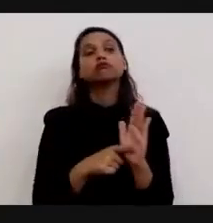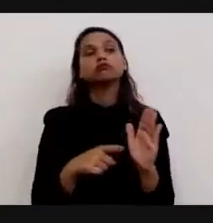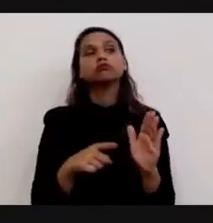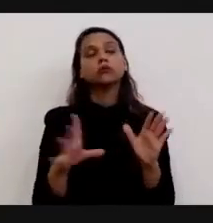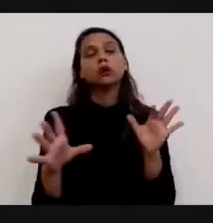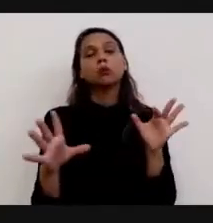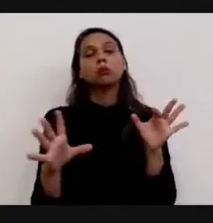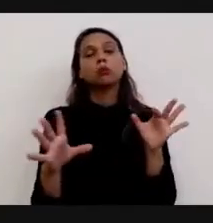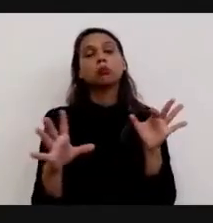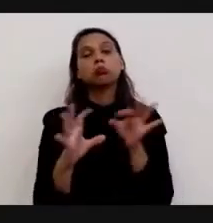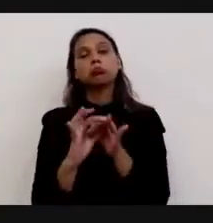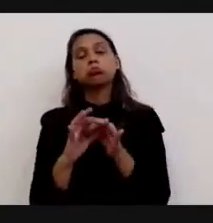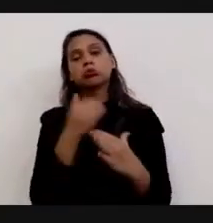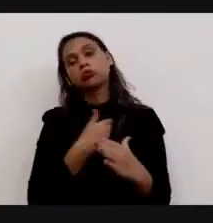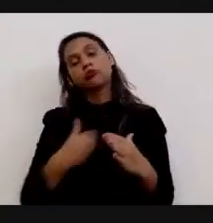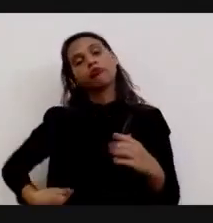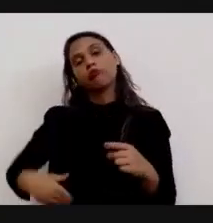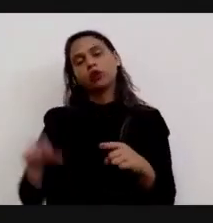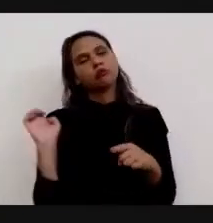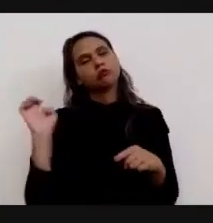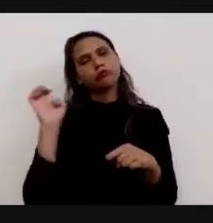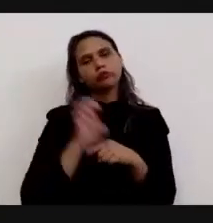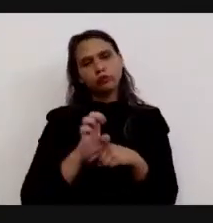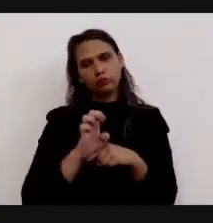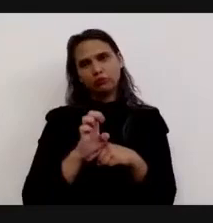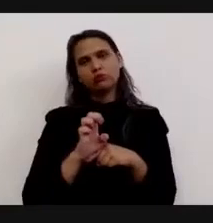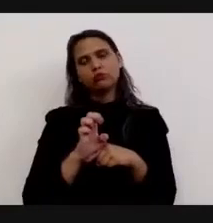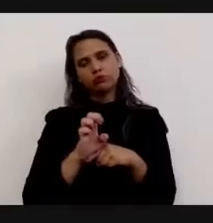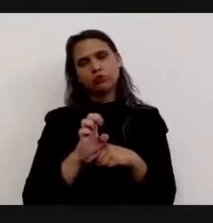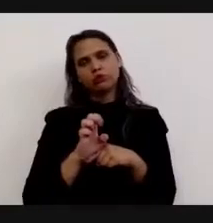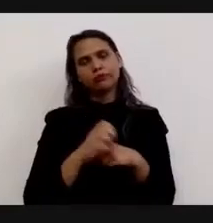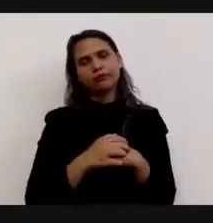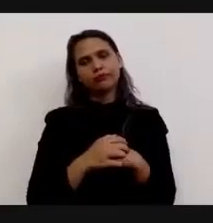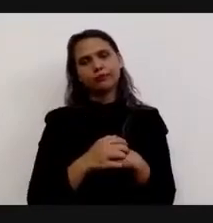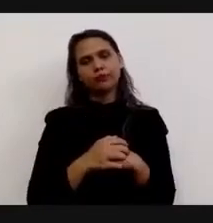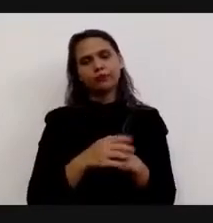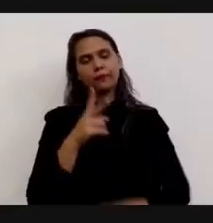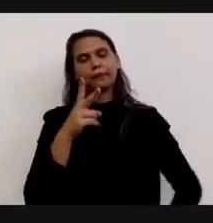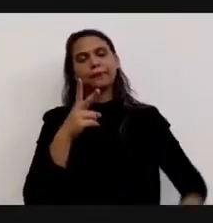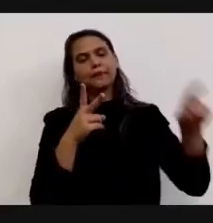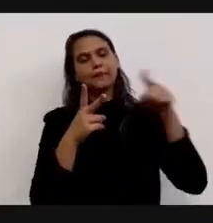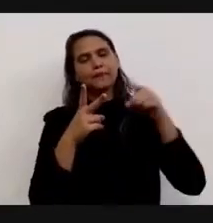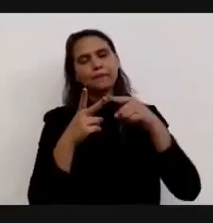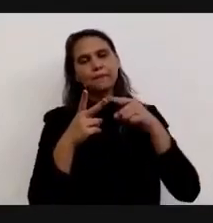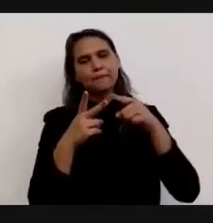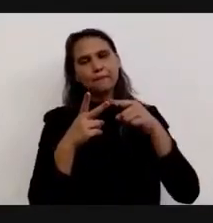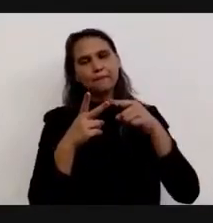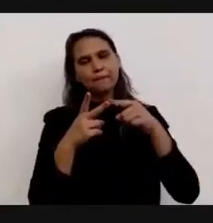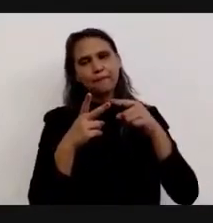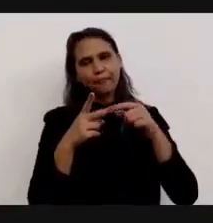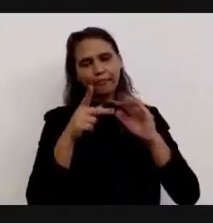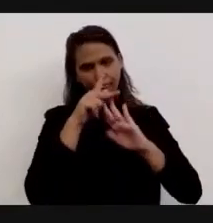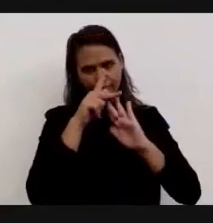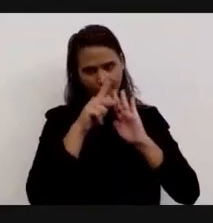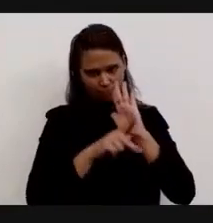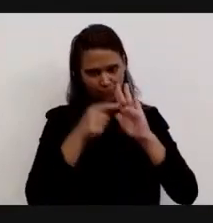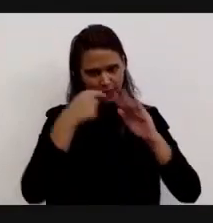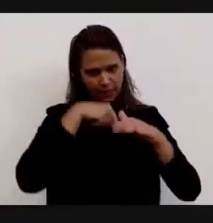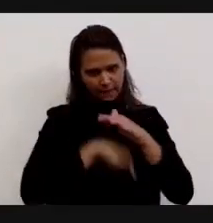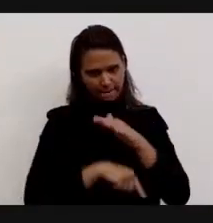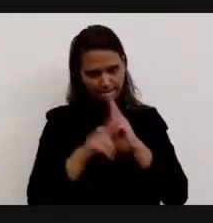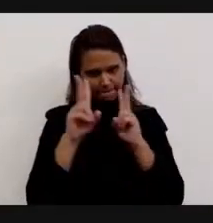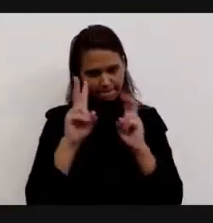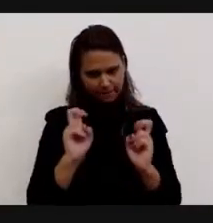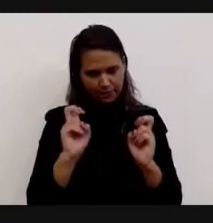governo estadual e órgãos locais? E o segundo é sobre o projeto de imersão.